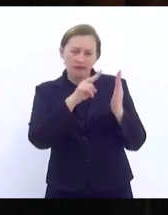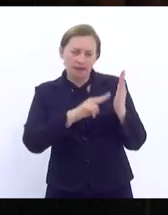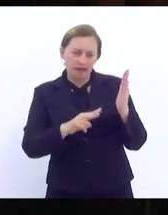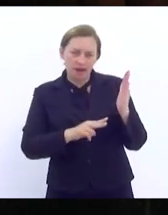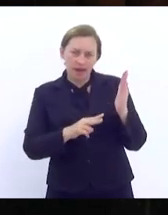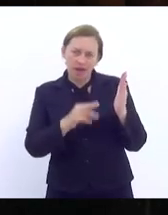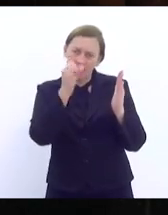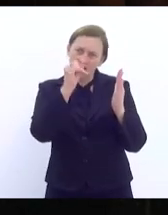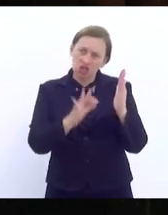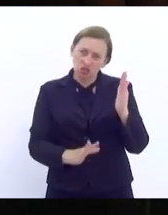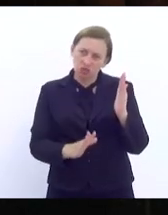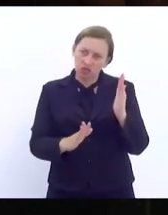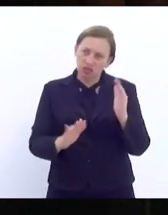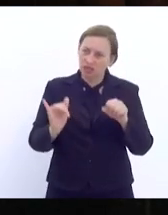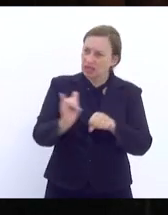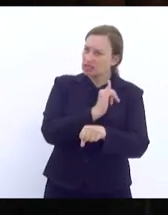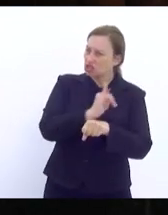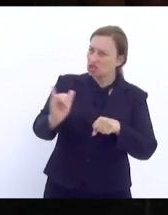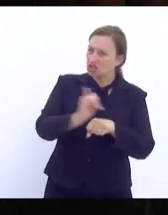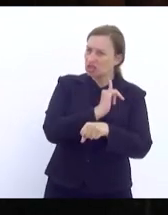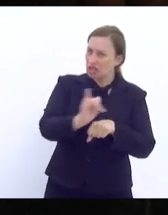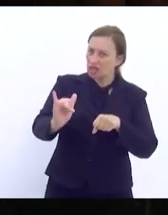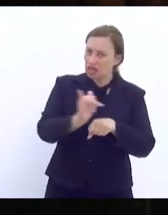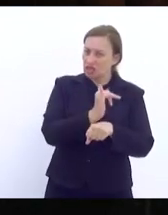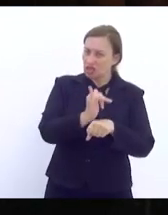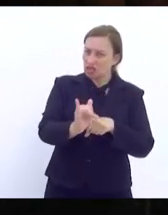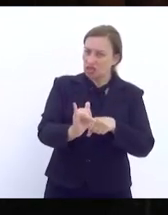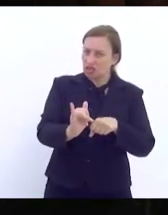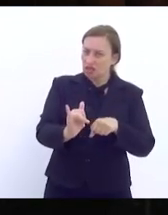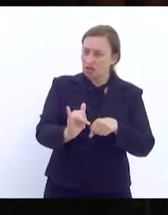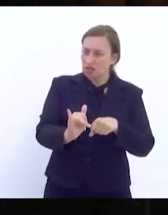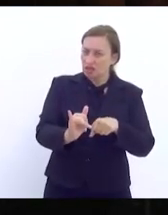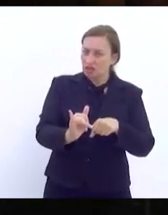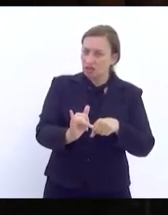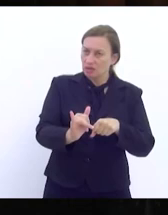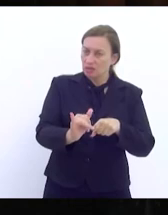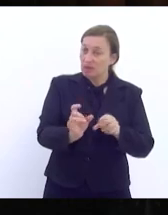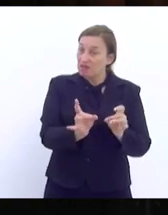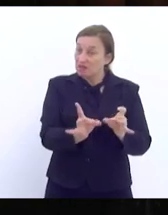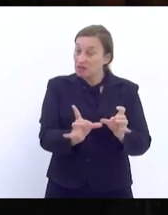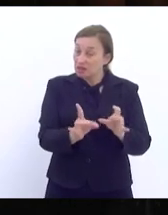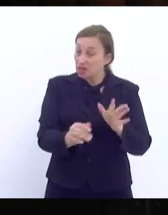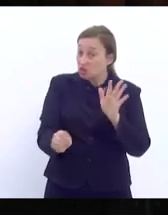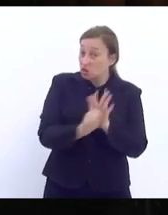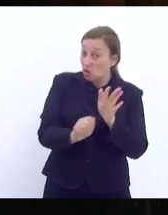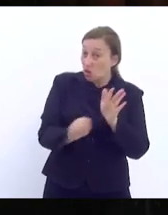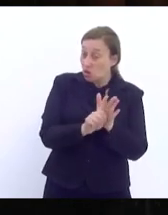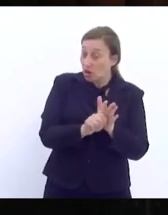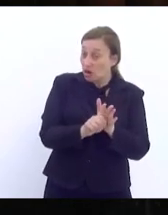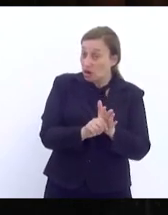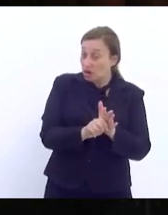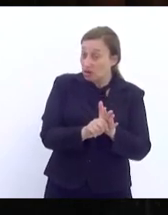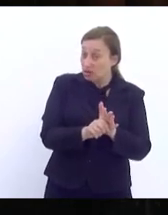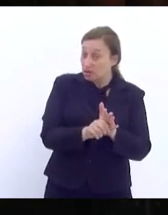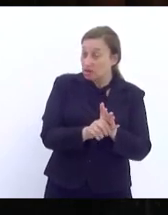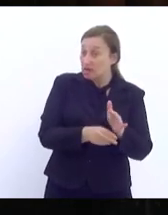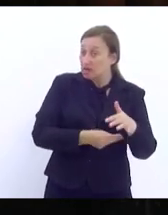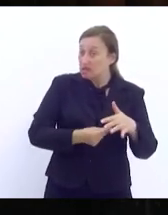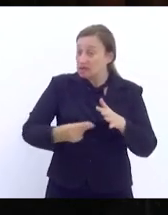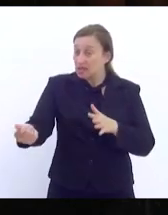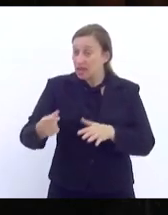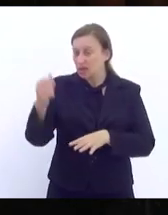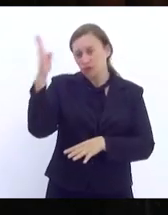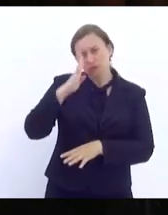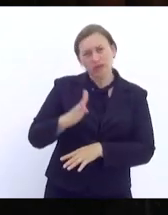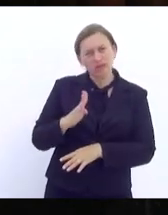condão de montar sua operação é simplesmente visível imaginar que